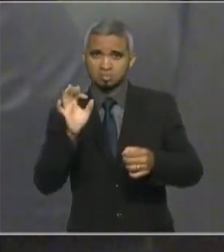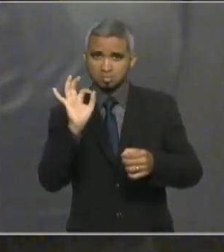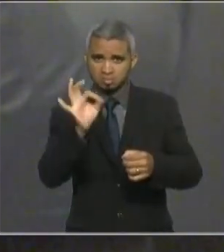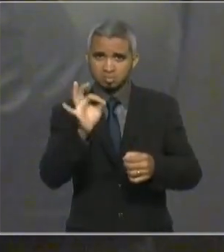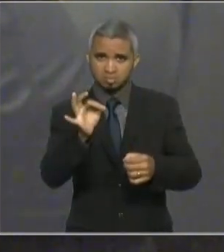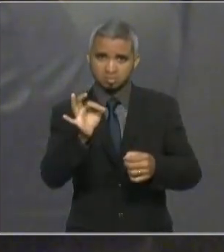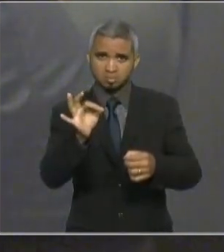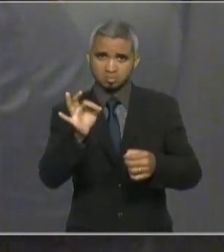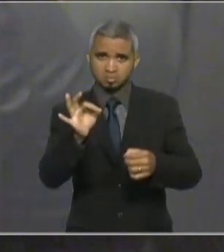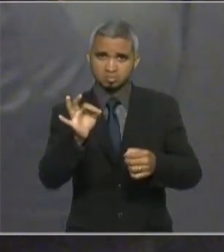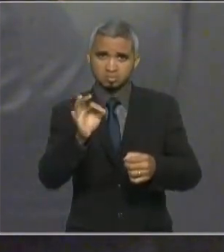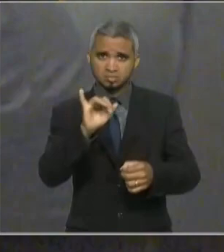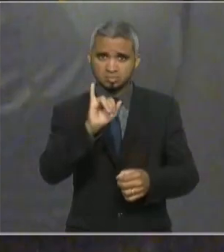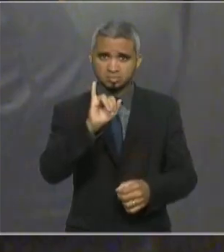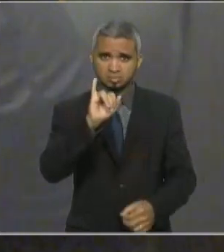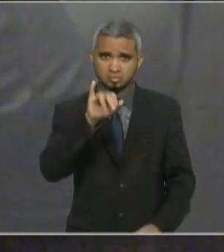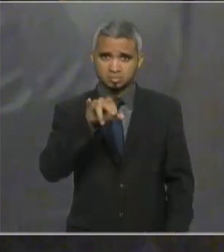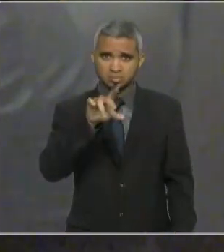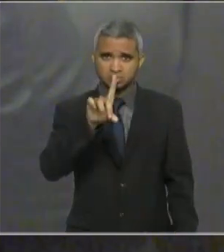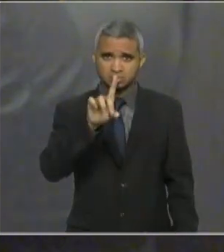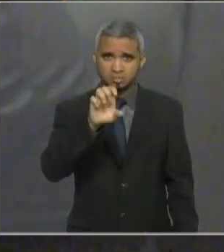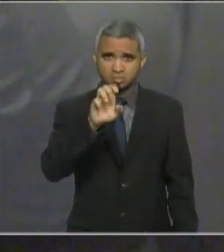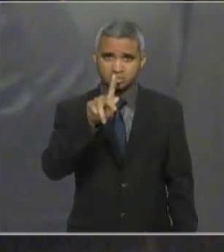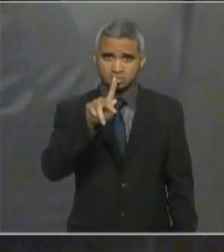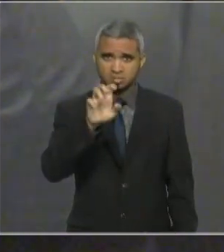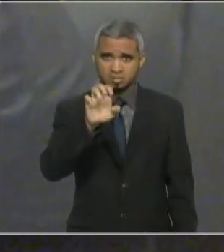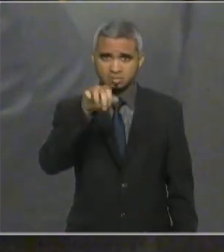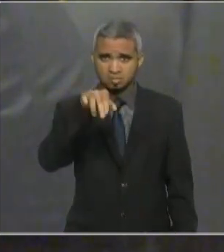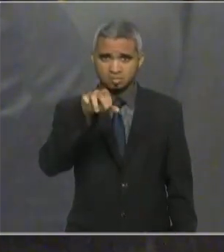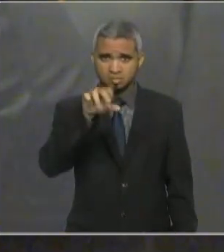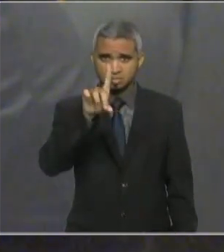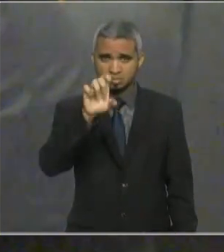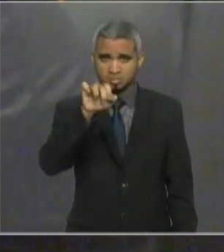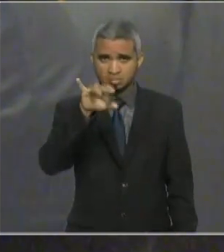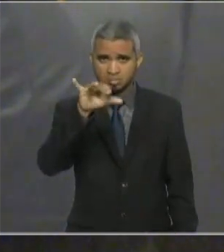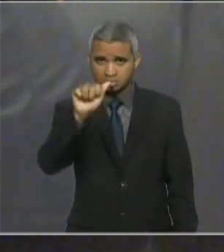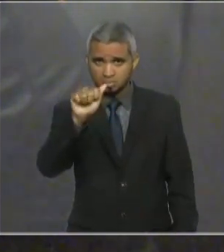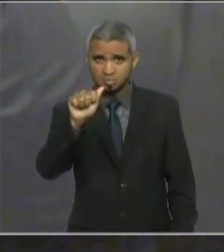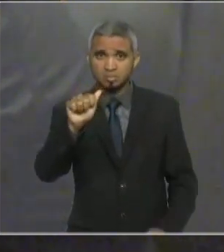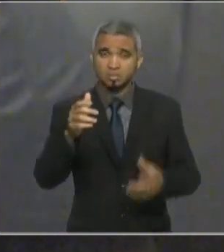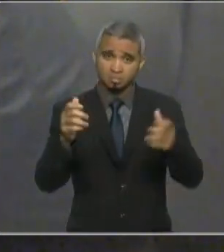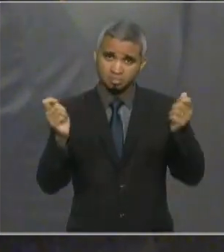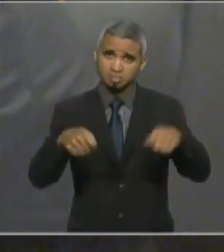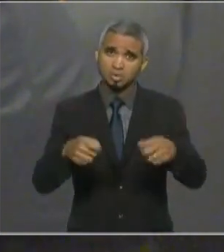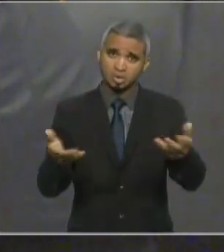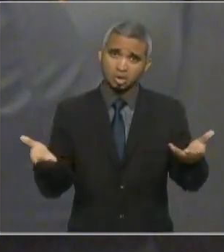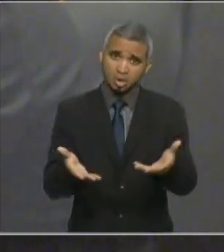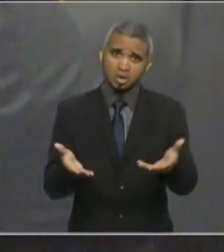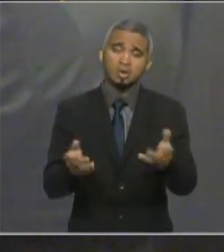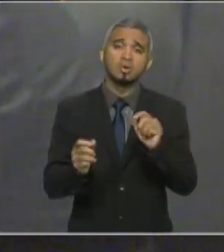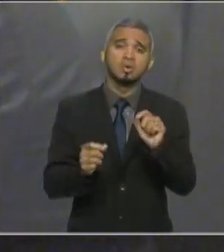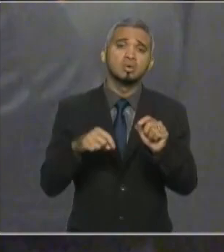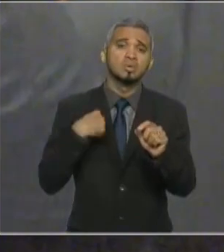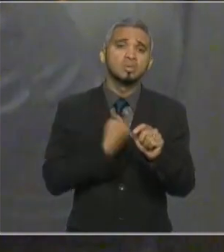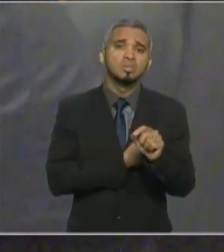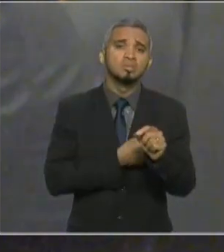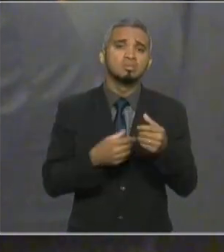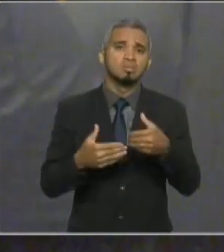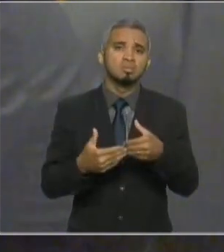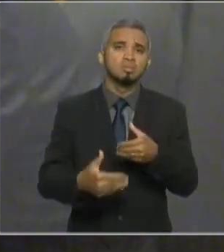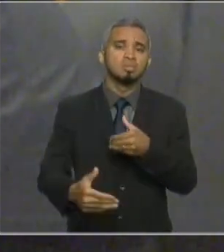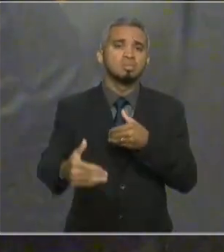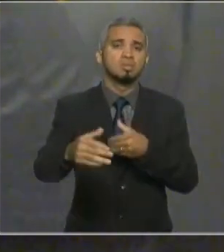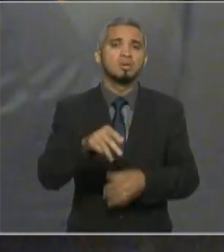Essa independência, deputado Hélio, poderia ser questionada, e deputado Edilásio, agora, durante a presidência